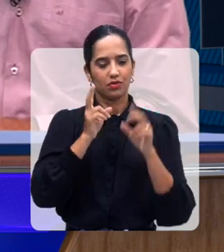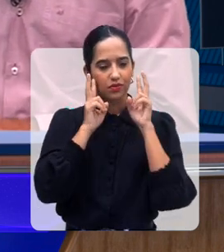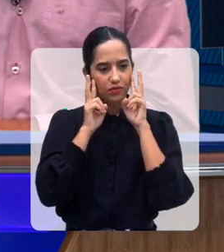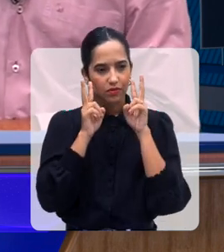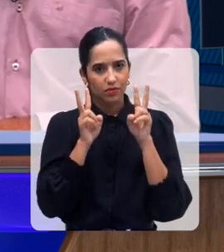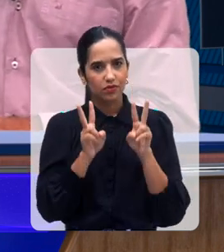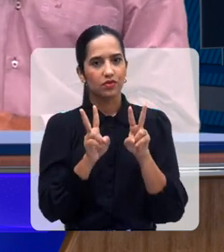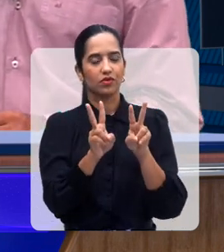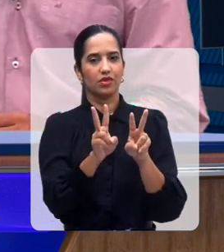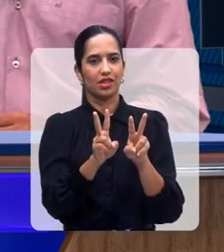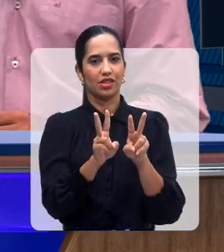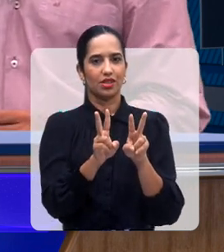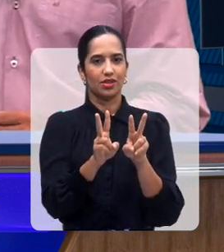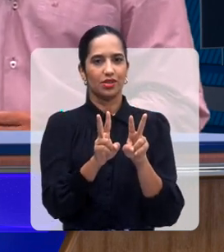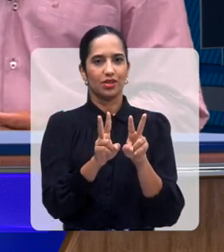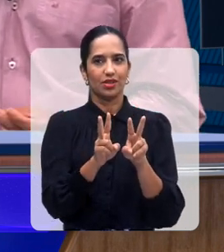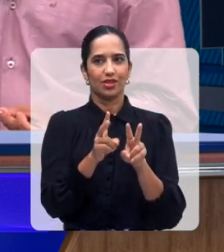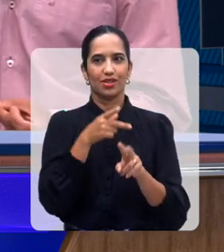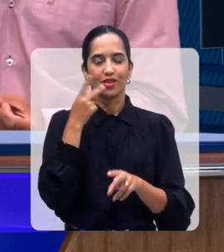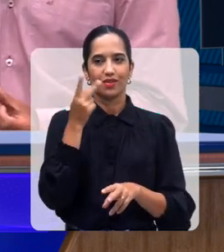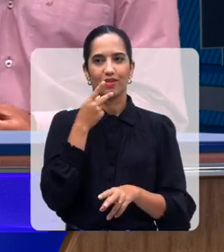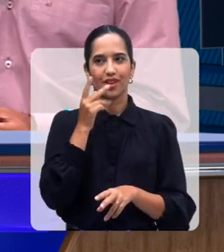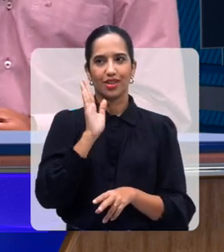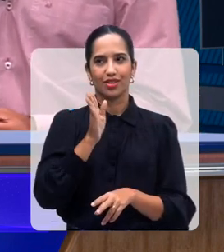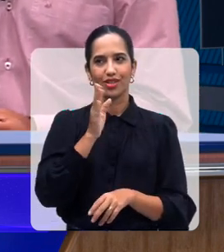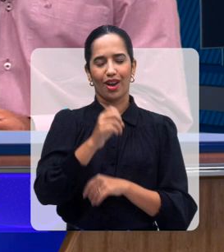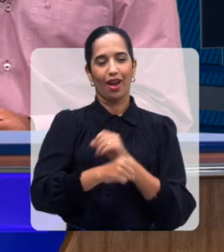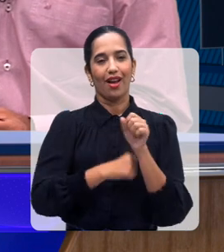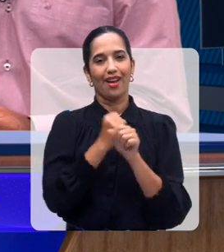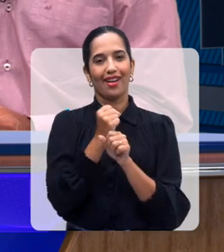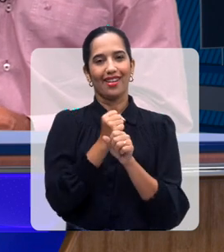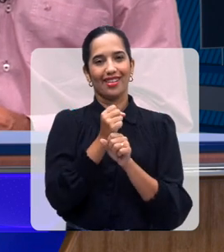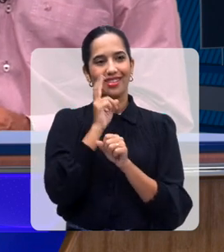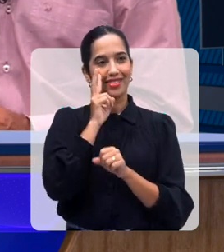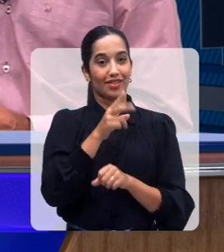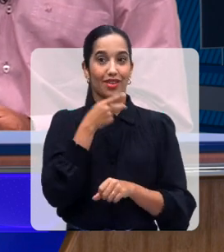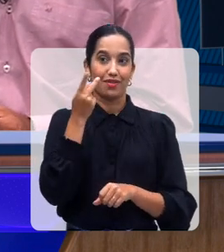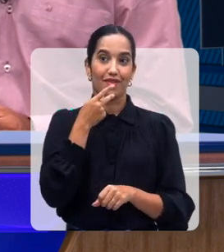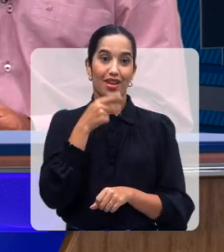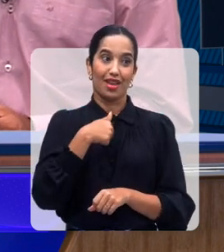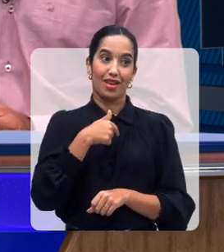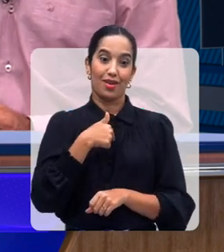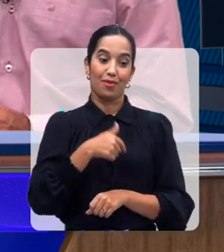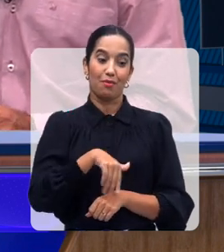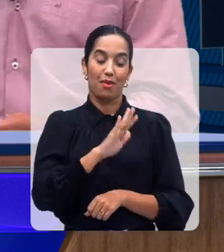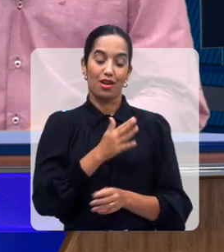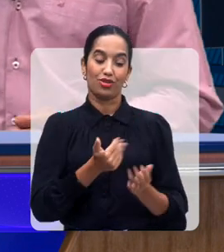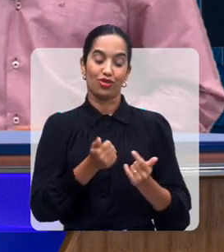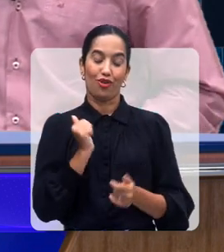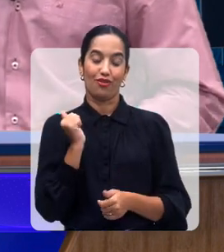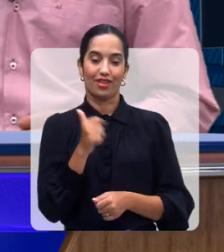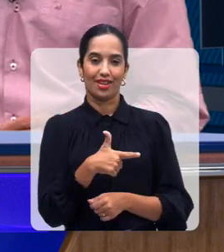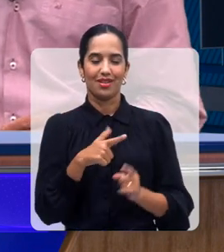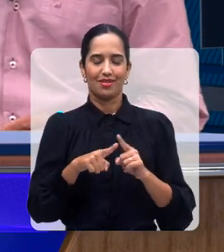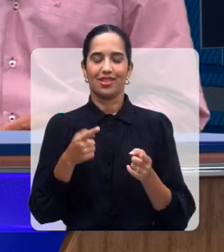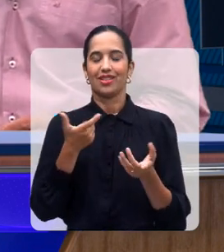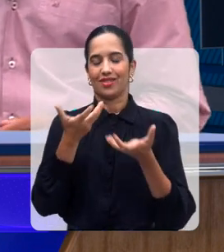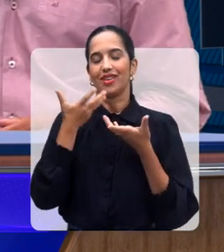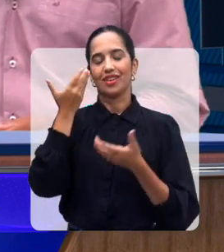acompanhado bastante, aí se eu disser, eu te acompanho há grande tempo, aí eu vou dizer que sou mais novo que você, eu não posso dizer isso. Mas eu quero